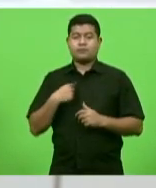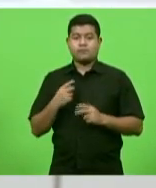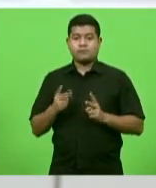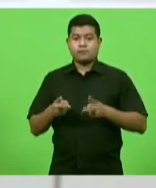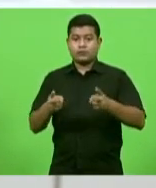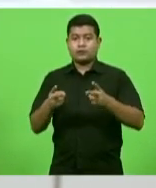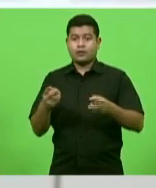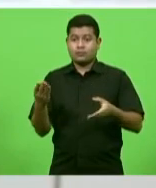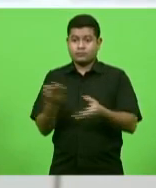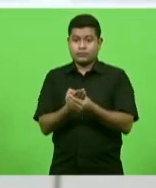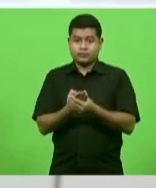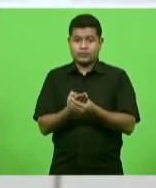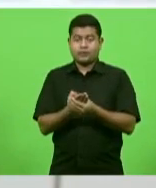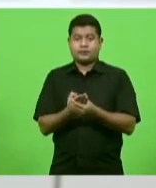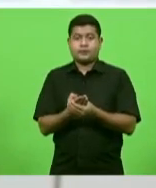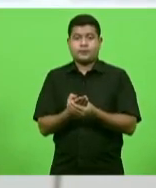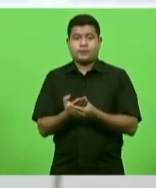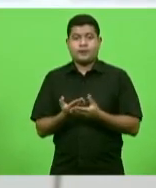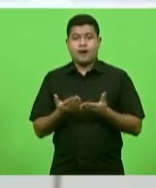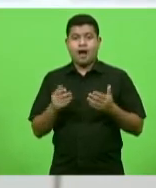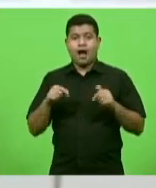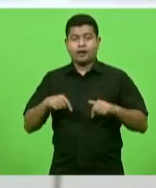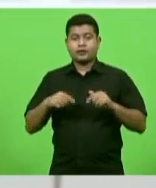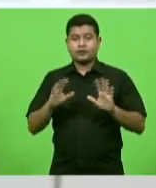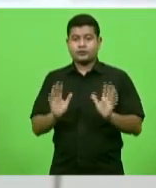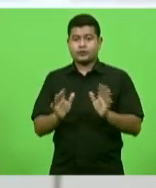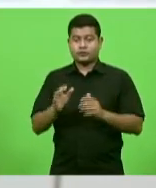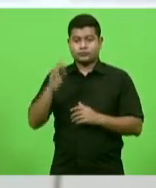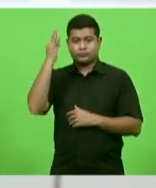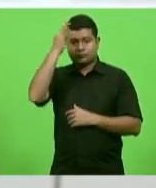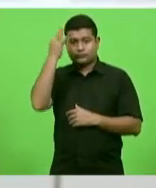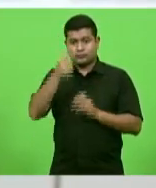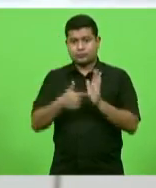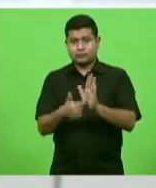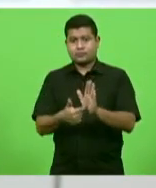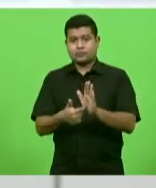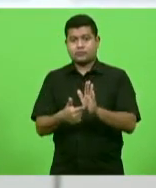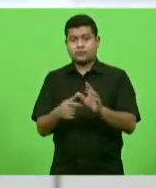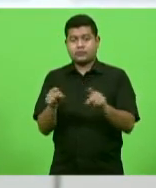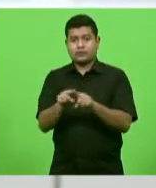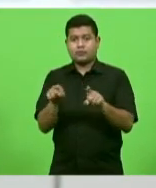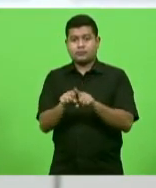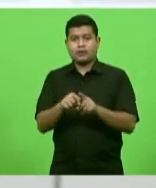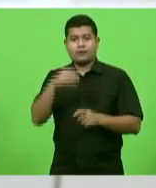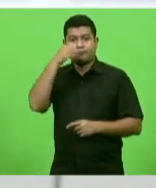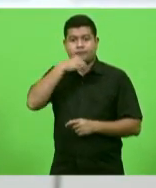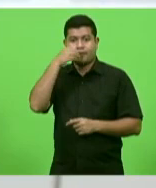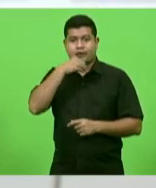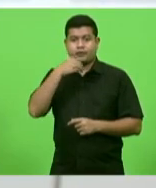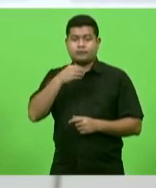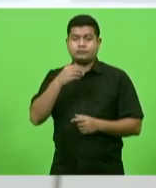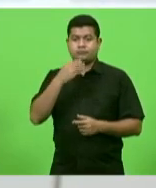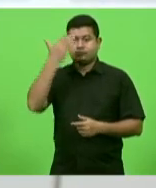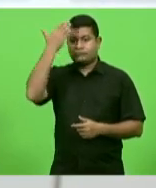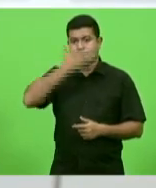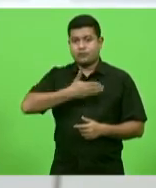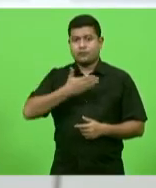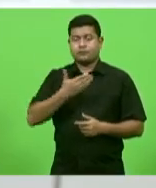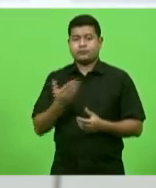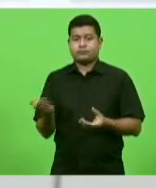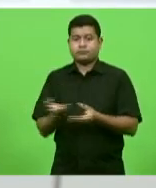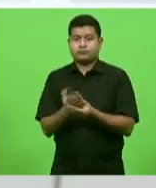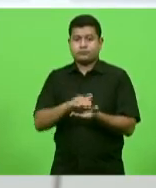processo por meio de exame das teses apresentadas e sobretudo do frágil extrato probatório surgiram aos autos